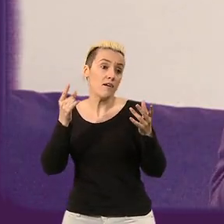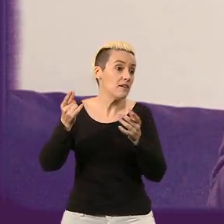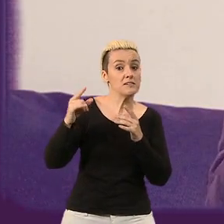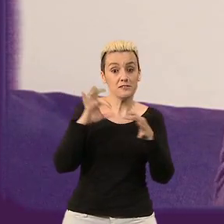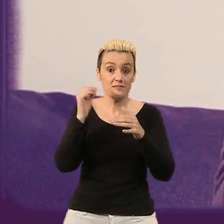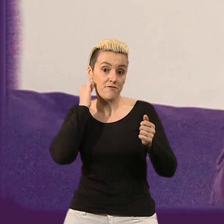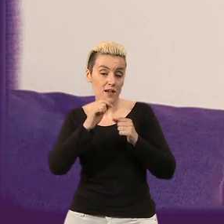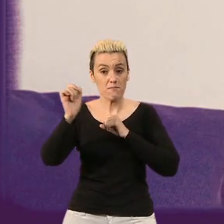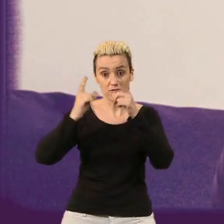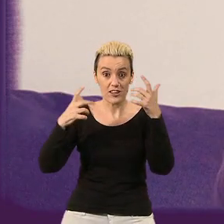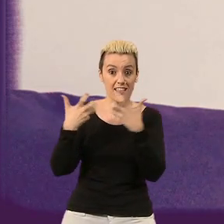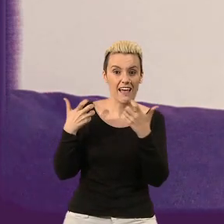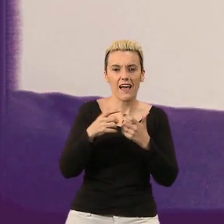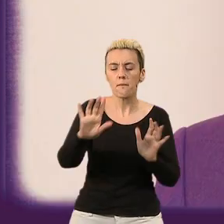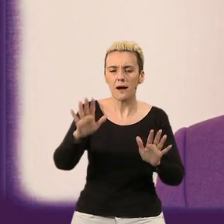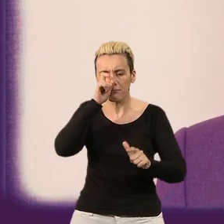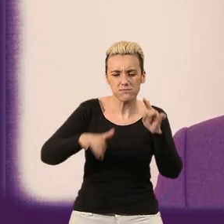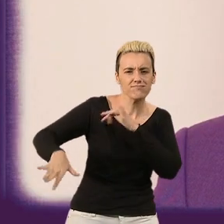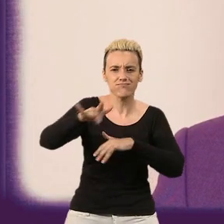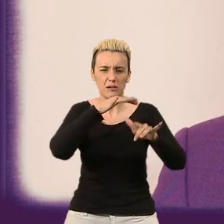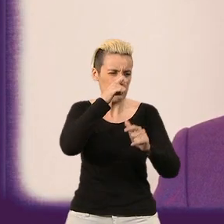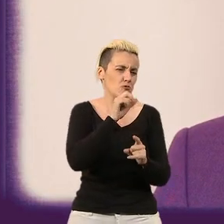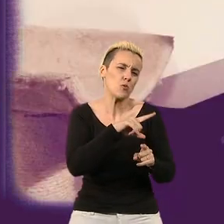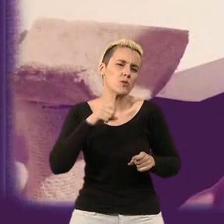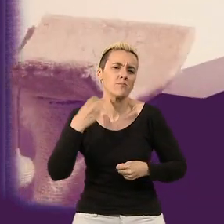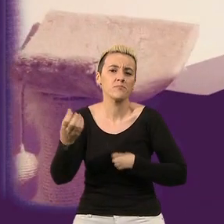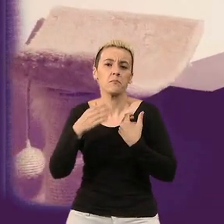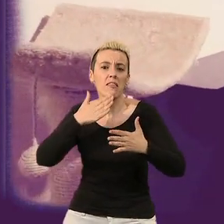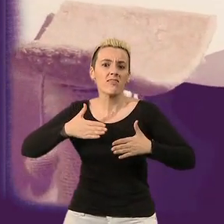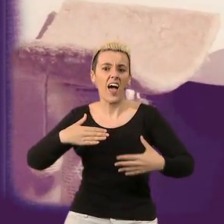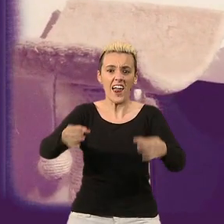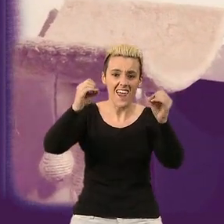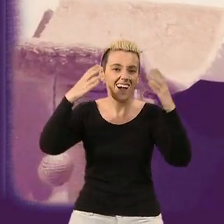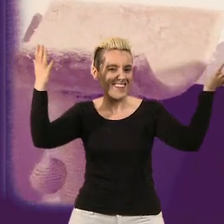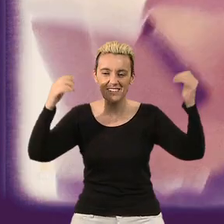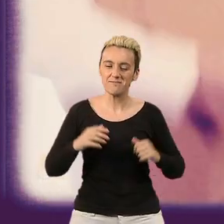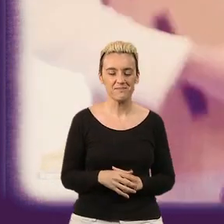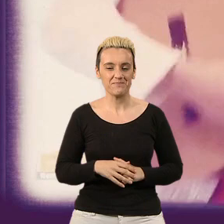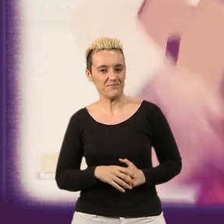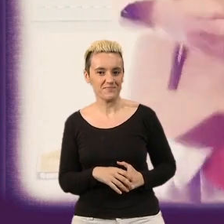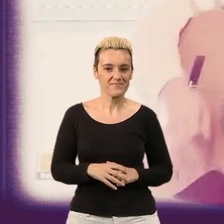de tanta gente, há uma coisa que eu sei bem: que ele há gente para tudo e não há nada para ninguém.